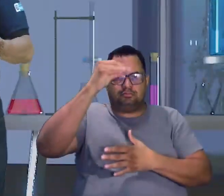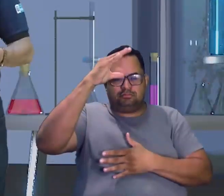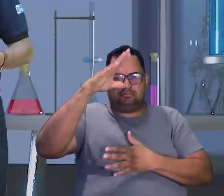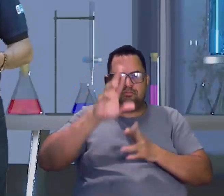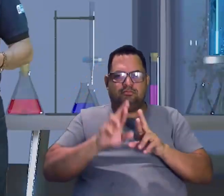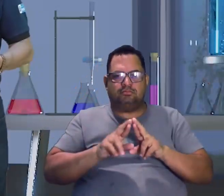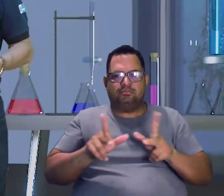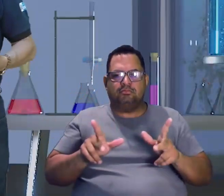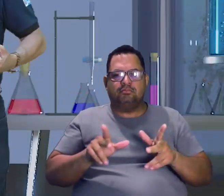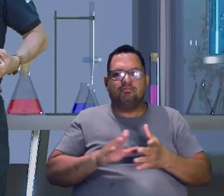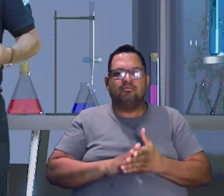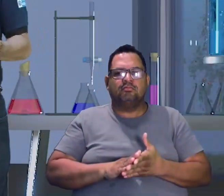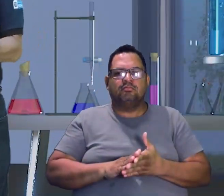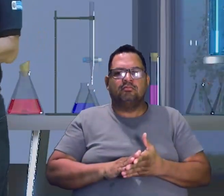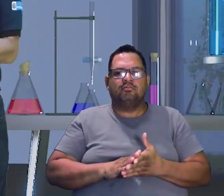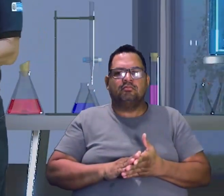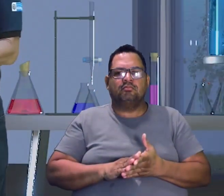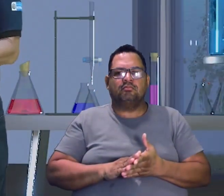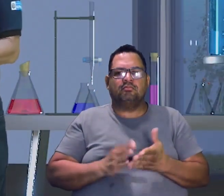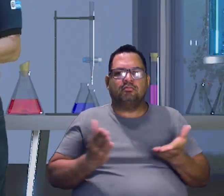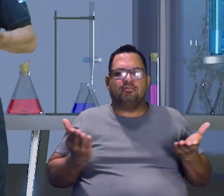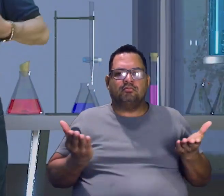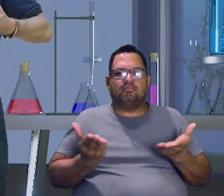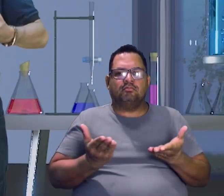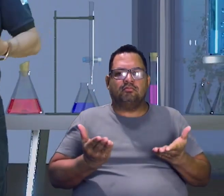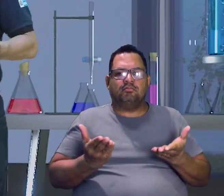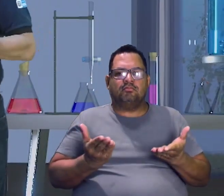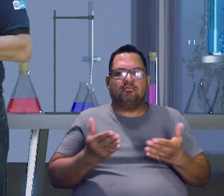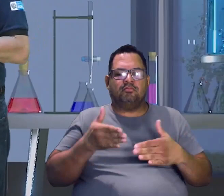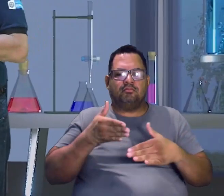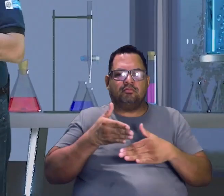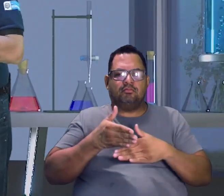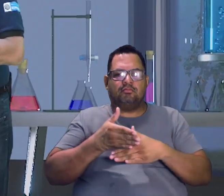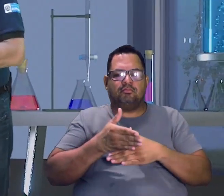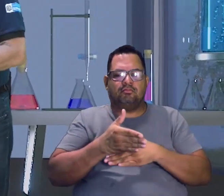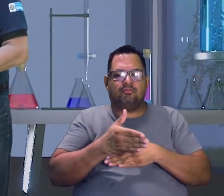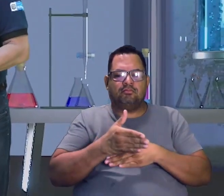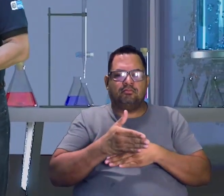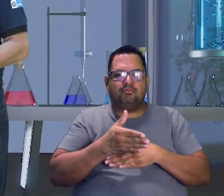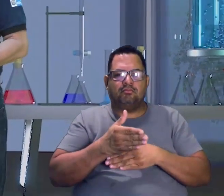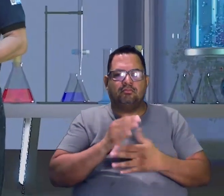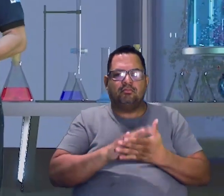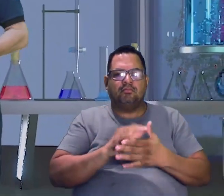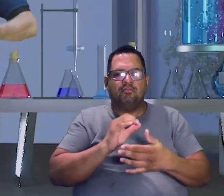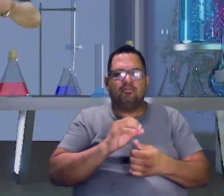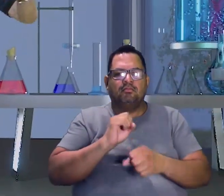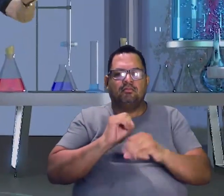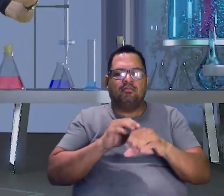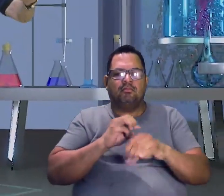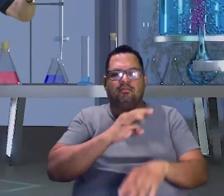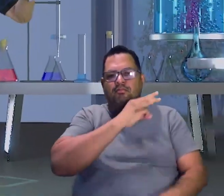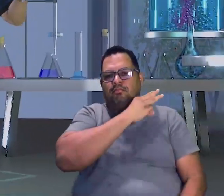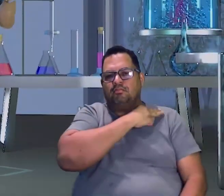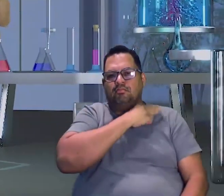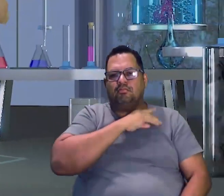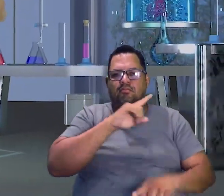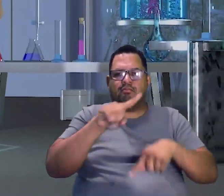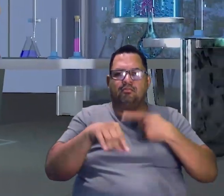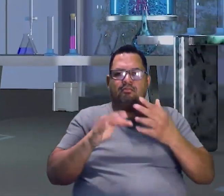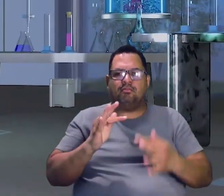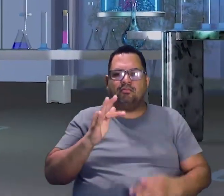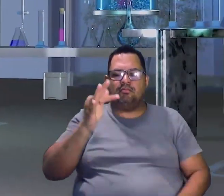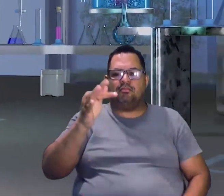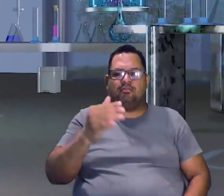diferentes áreas. Você está agora entrando no ensino médio. Mas, futuramente, vocês vão ser igual